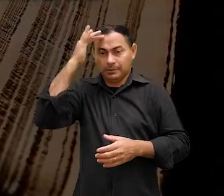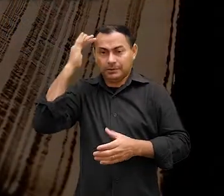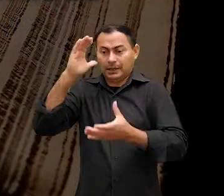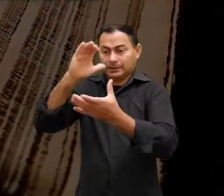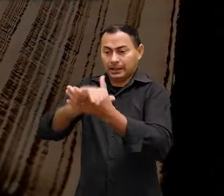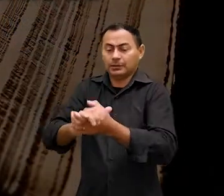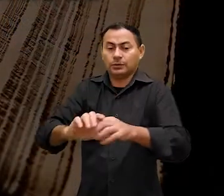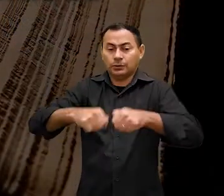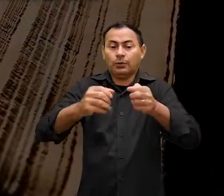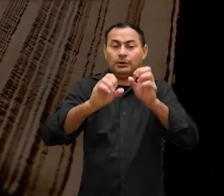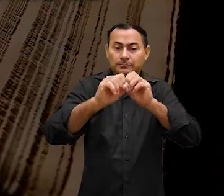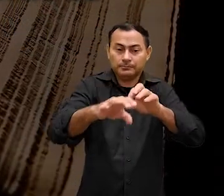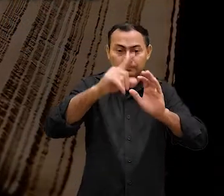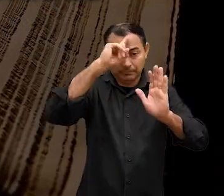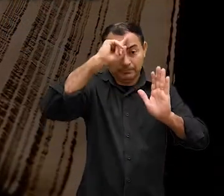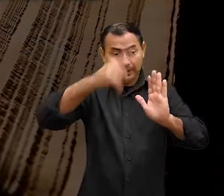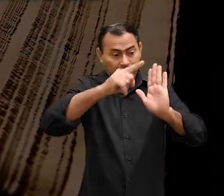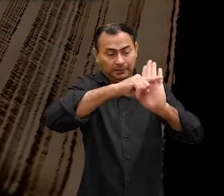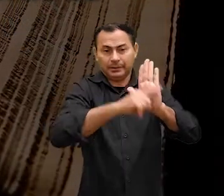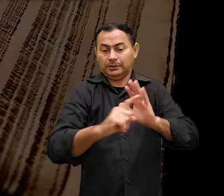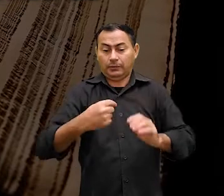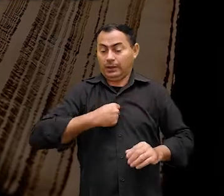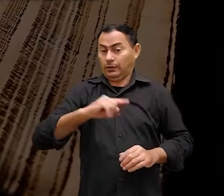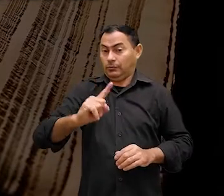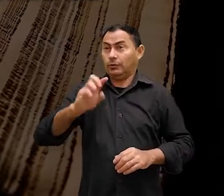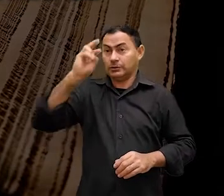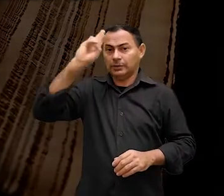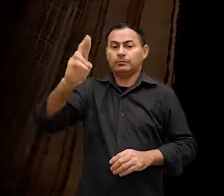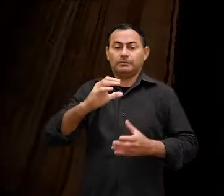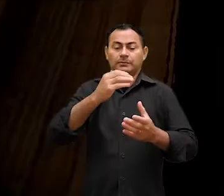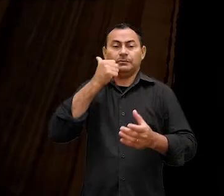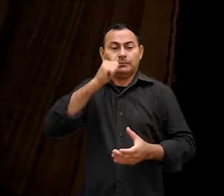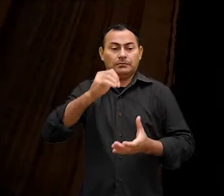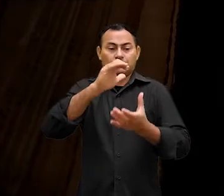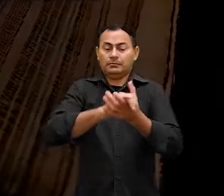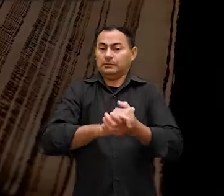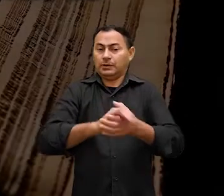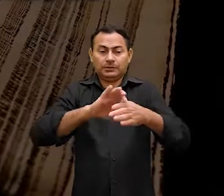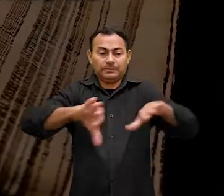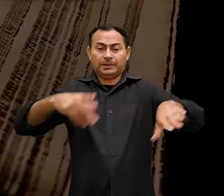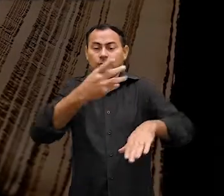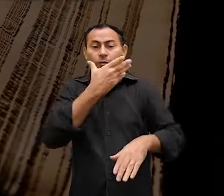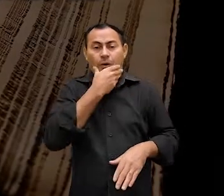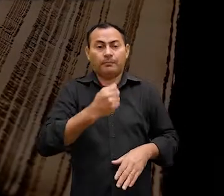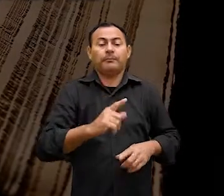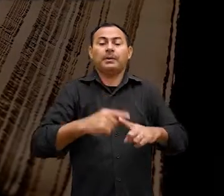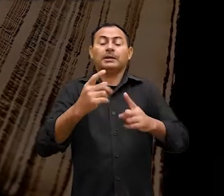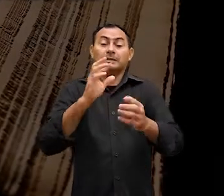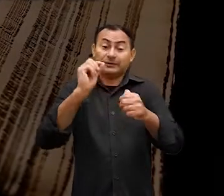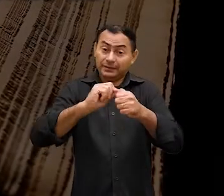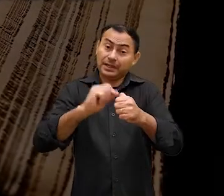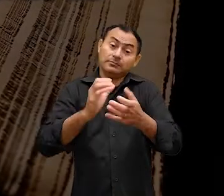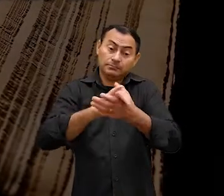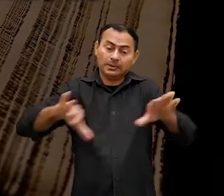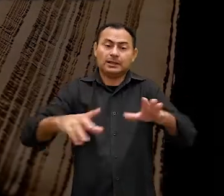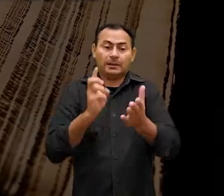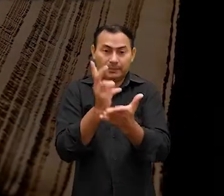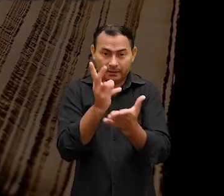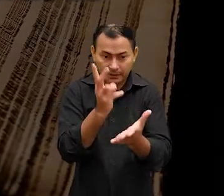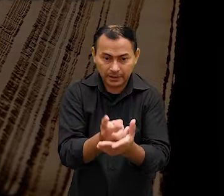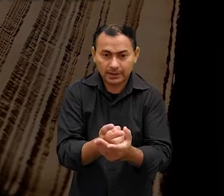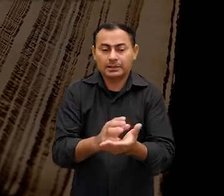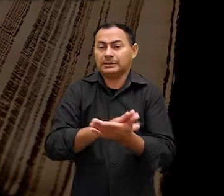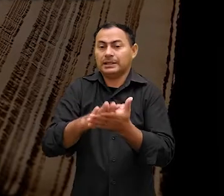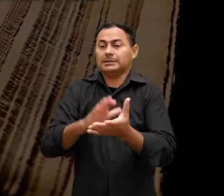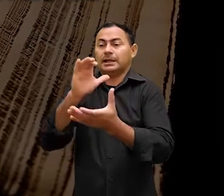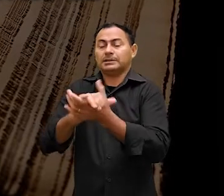dou este mandamento, não eu, mas o Senhor, que a esposa não se separe do seu marido, mas se o fizer, que permaneça sem